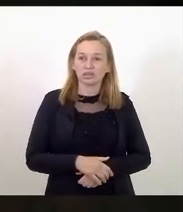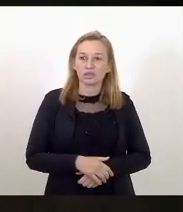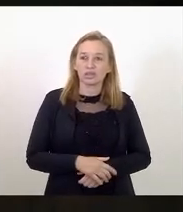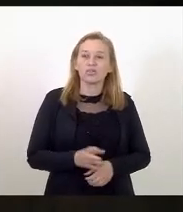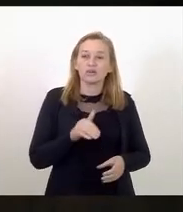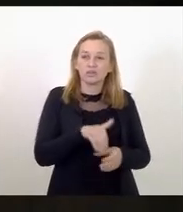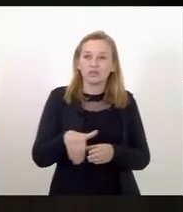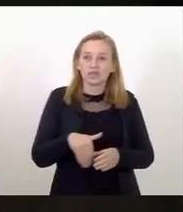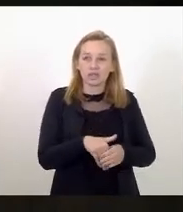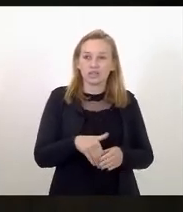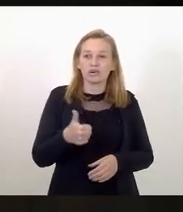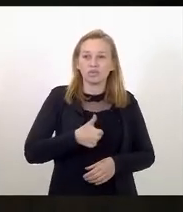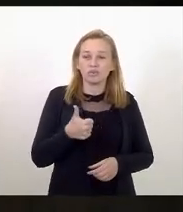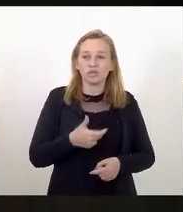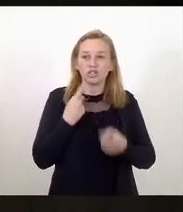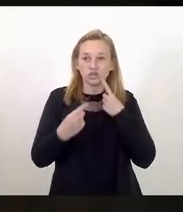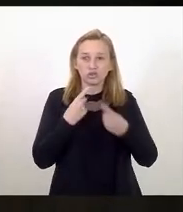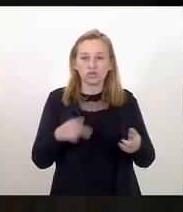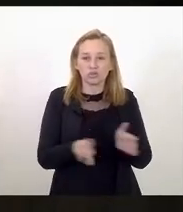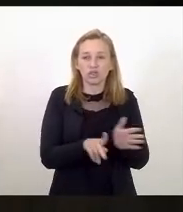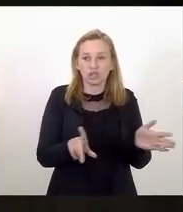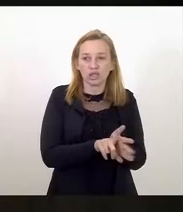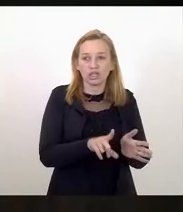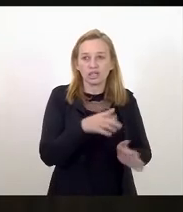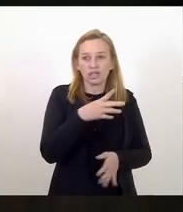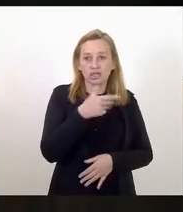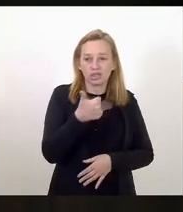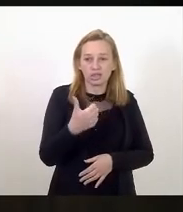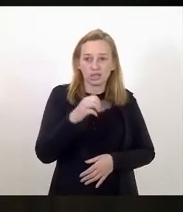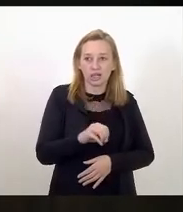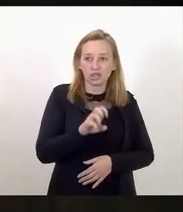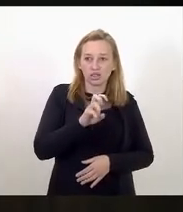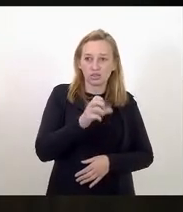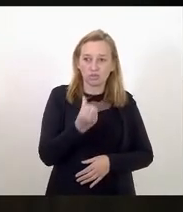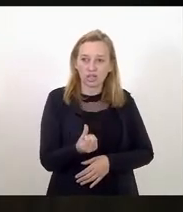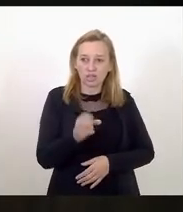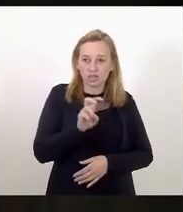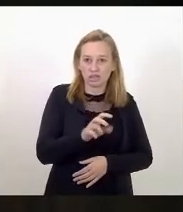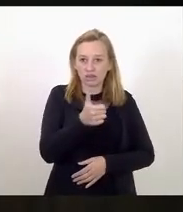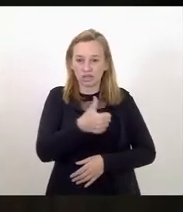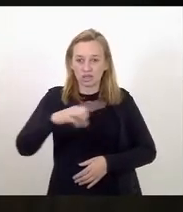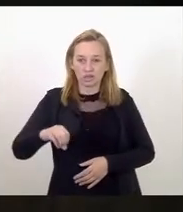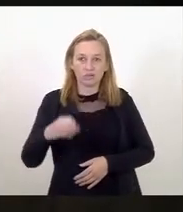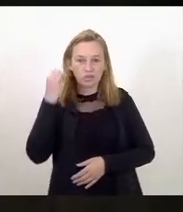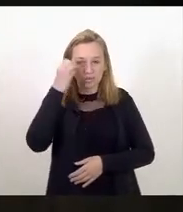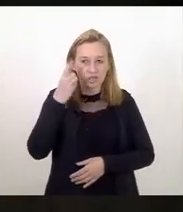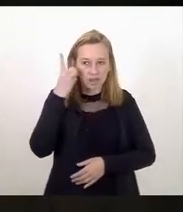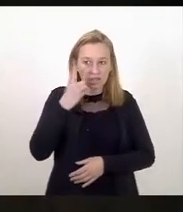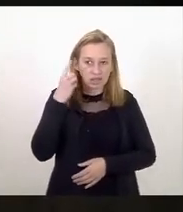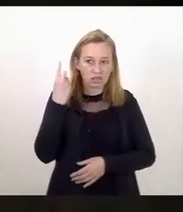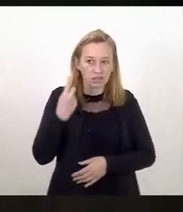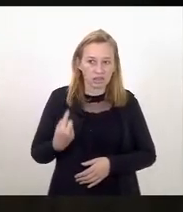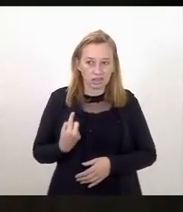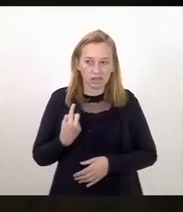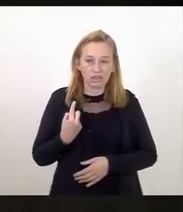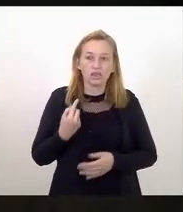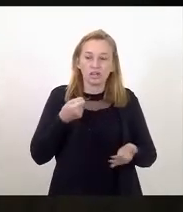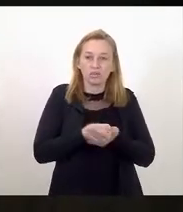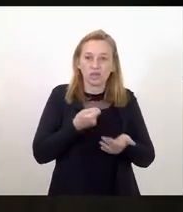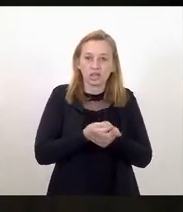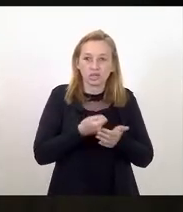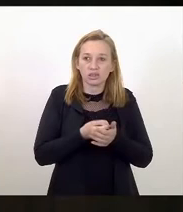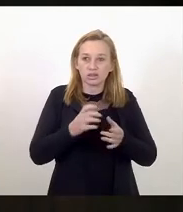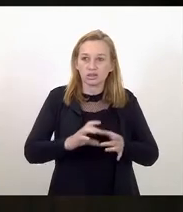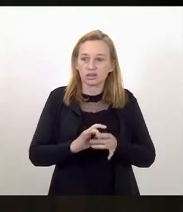Em votação, em primeira discussão, projeto de lei 1065-19 de autoria da deputada Dani Monteiro, que dispõe sobre a obrigatoriedade da